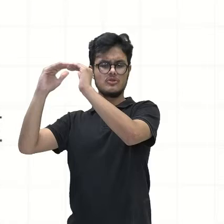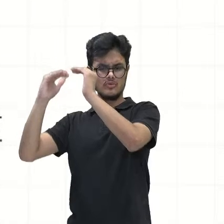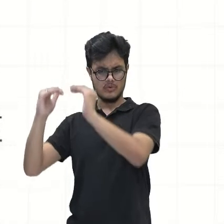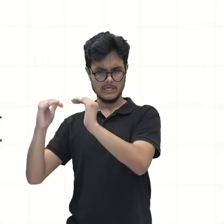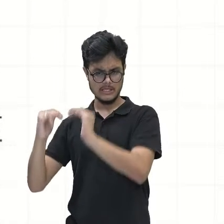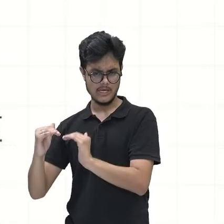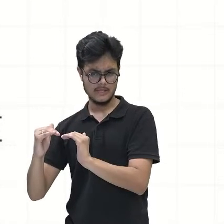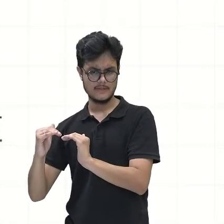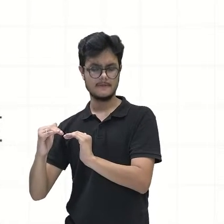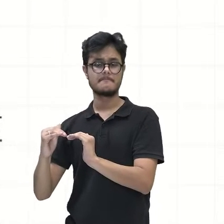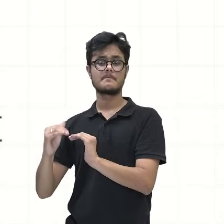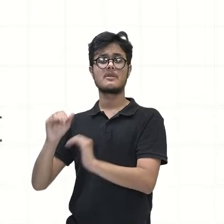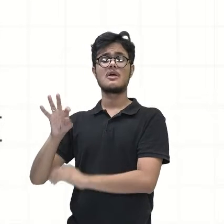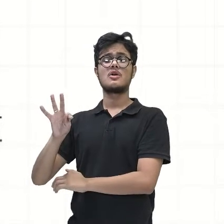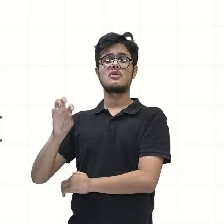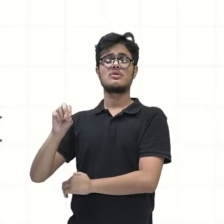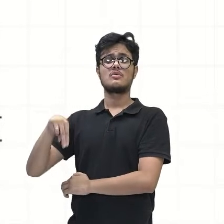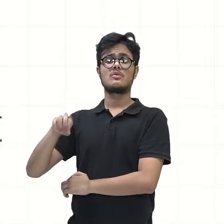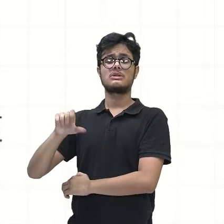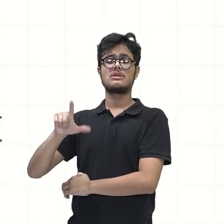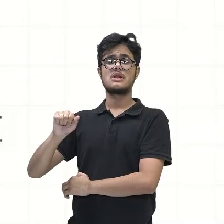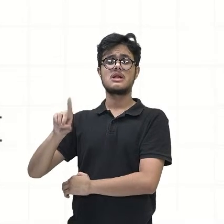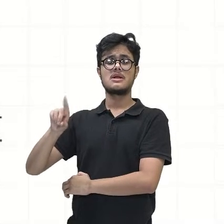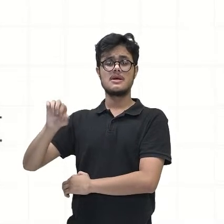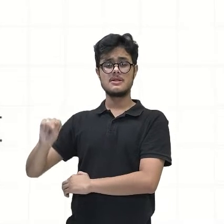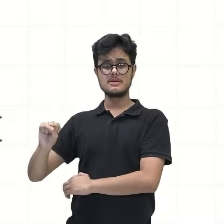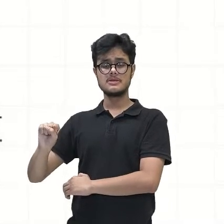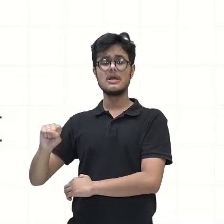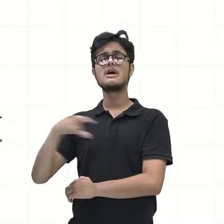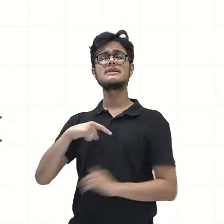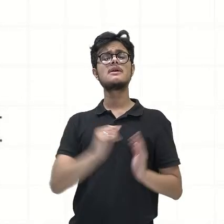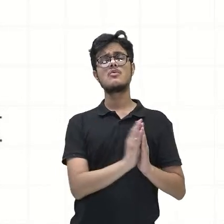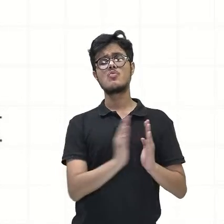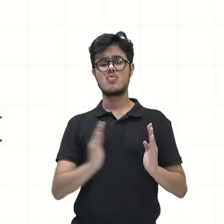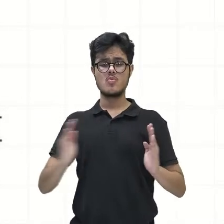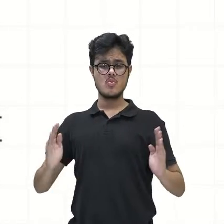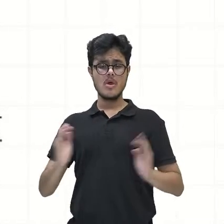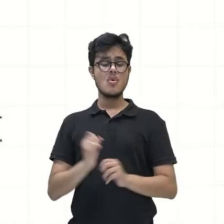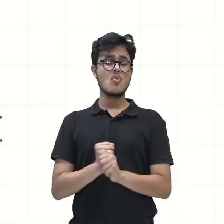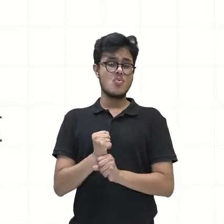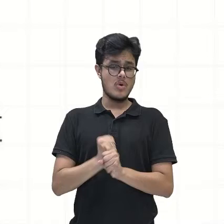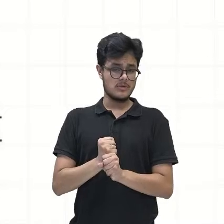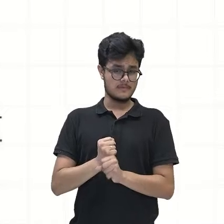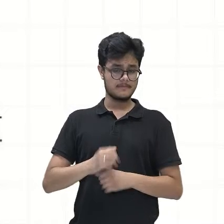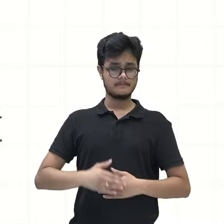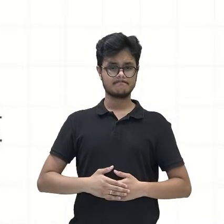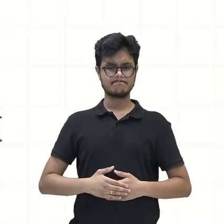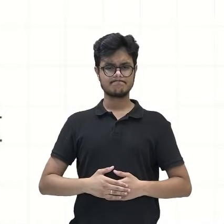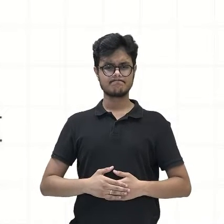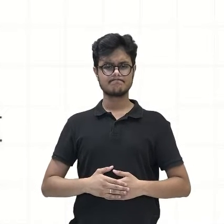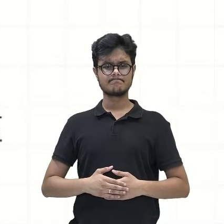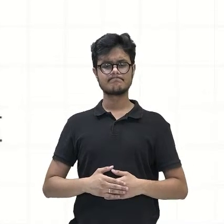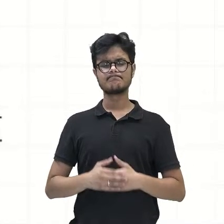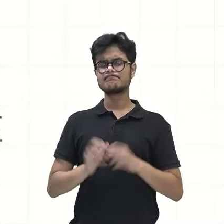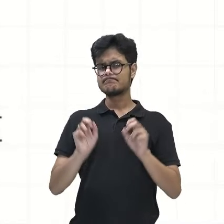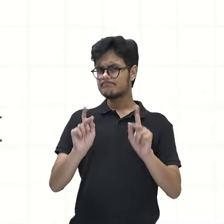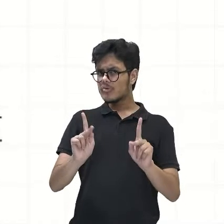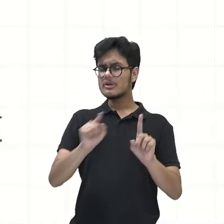no eixo, e aqui são os anos. Tudo bem? Aparentemente esse gráfico está bem